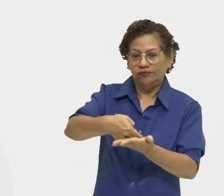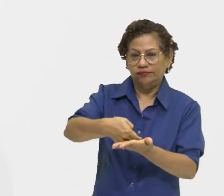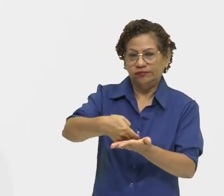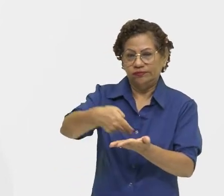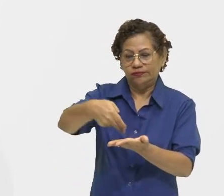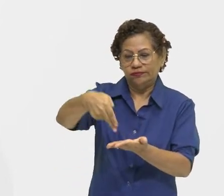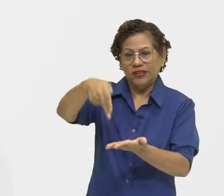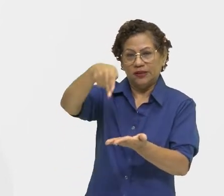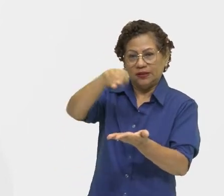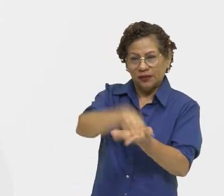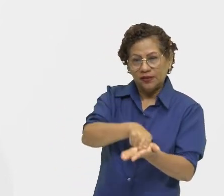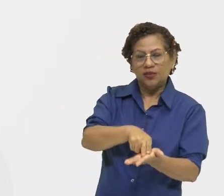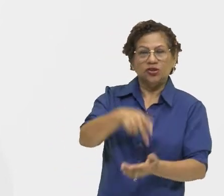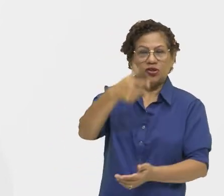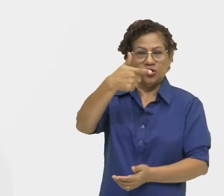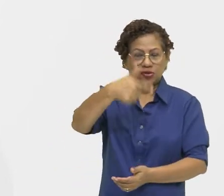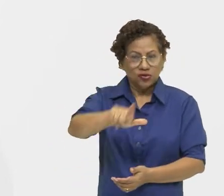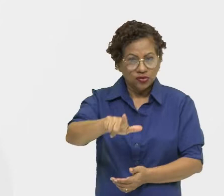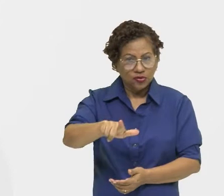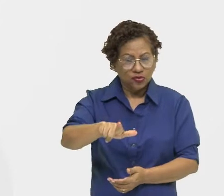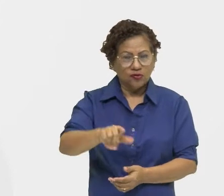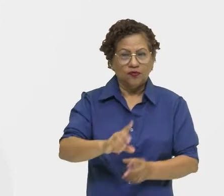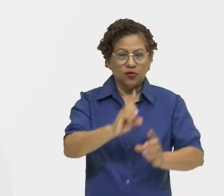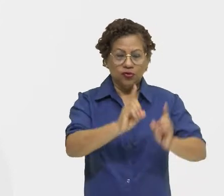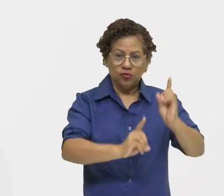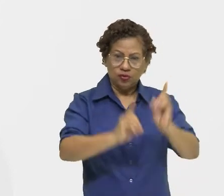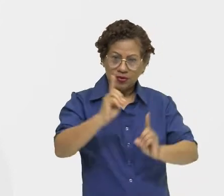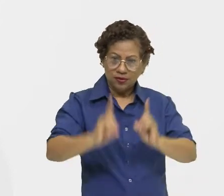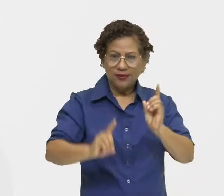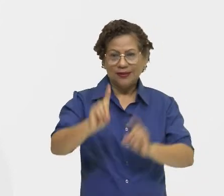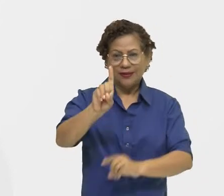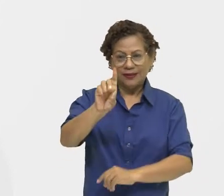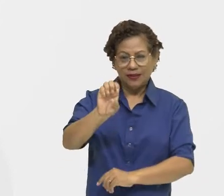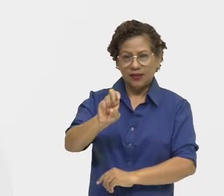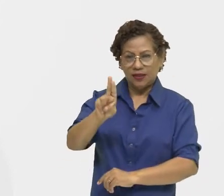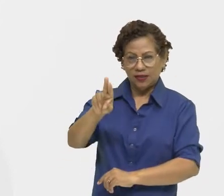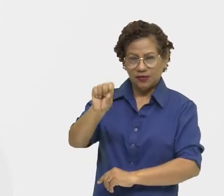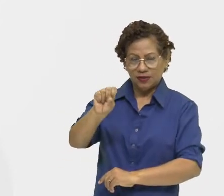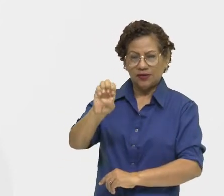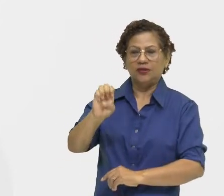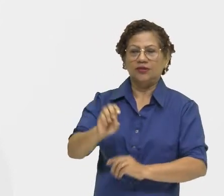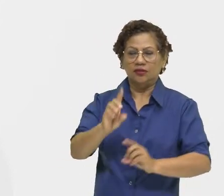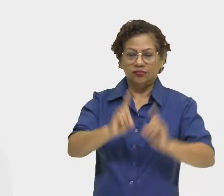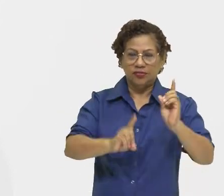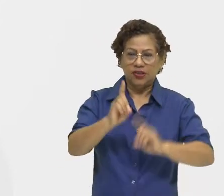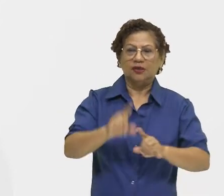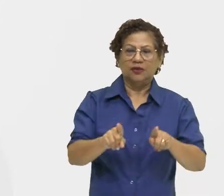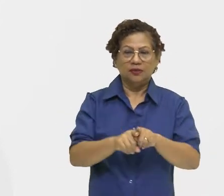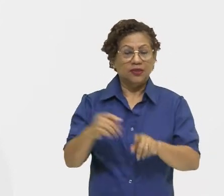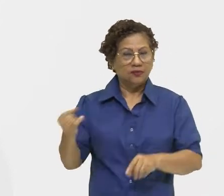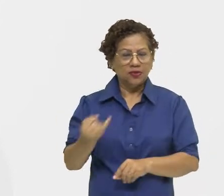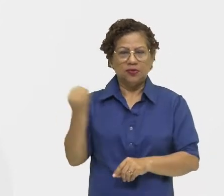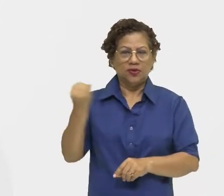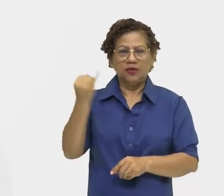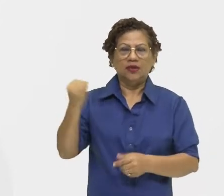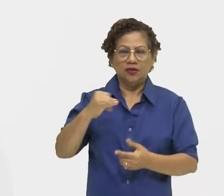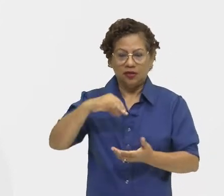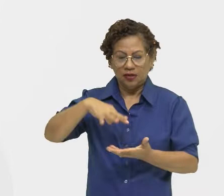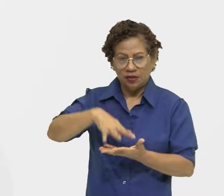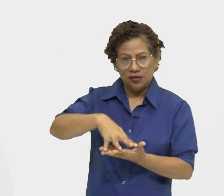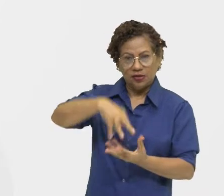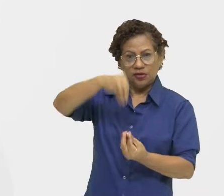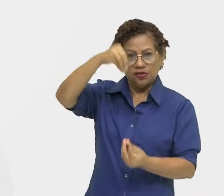Através dessa intermediação divina, eles detinham um poder absoluto, espiritual e temporal. Olha só,